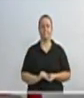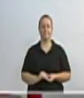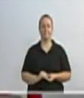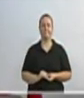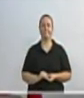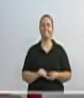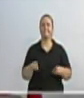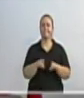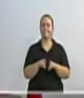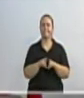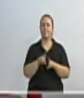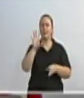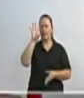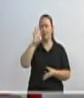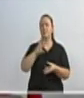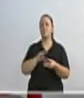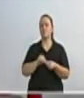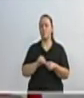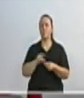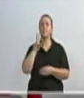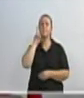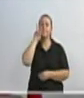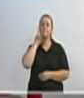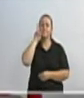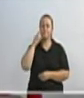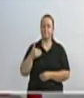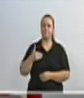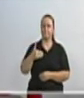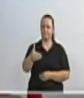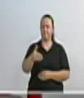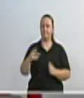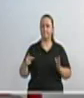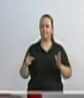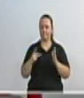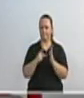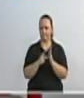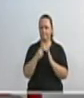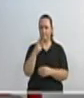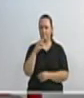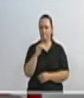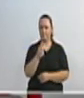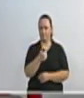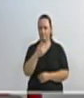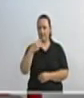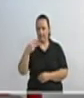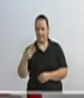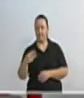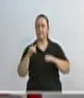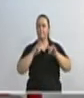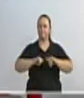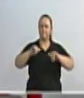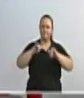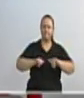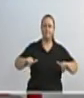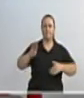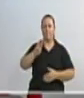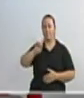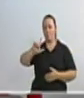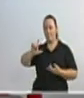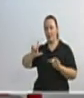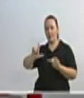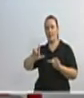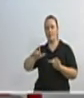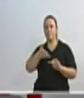do acontecido aqui na cidade de Blumenau, onde o PROCON de Blumenau, lá em 2013, lançou uma campanha Blumenau Você com